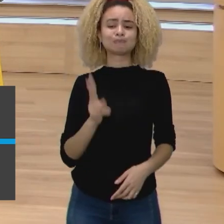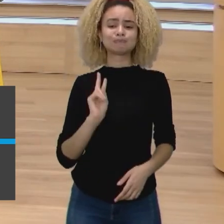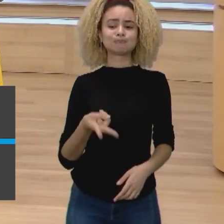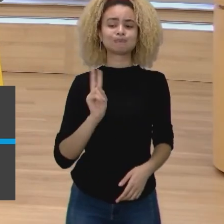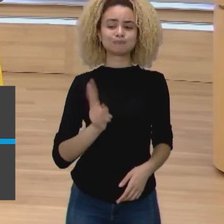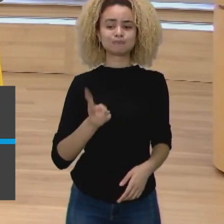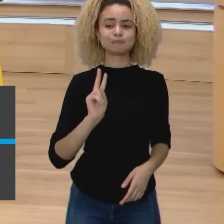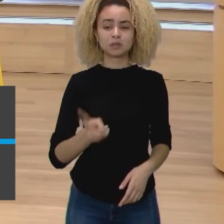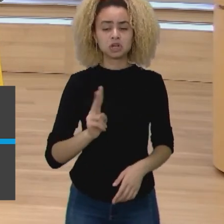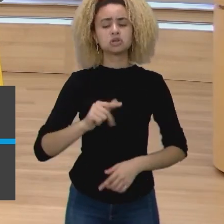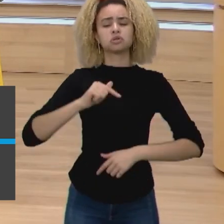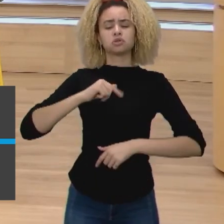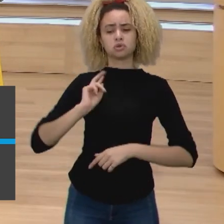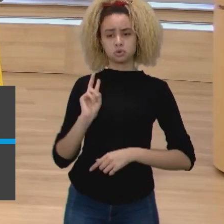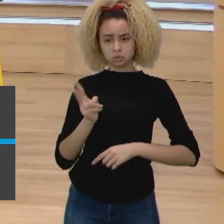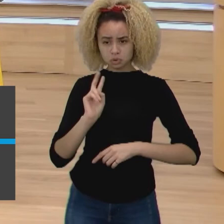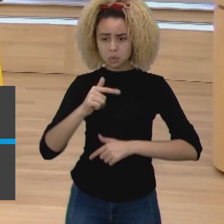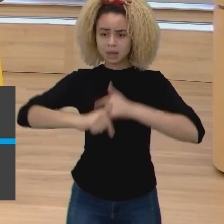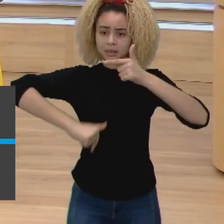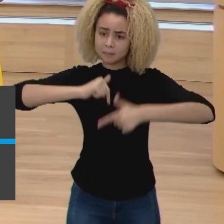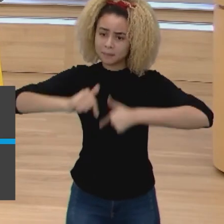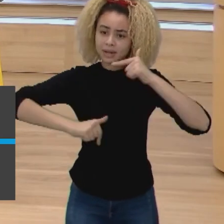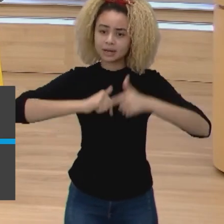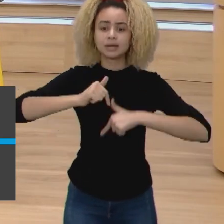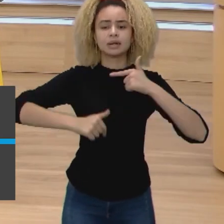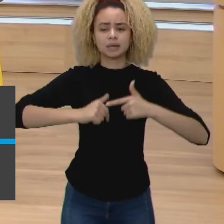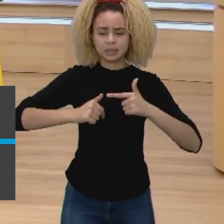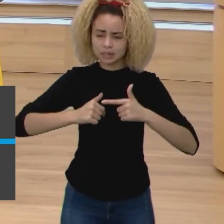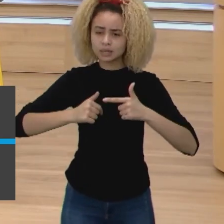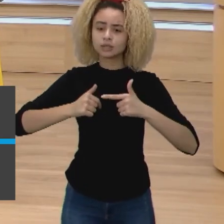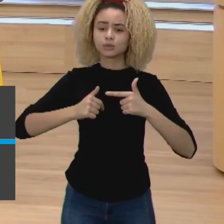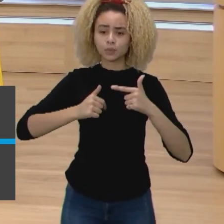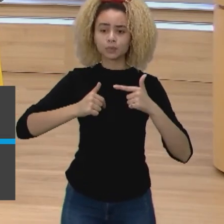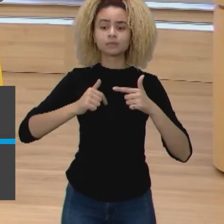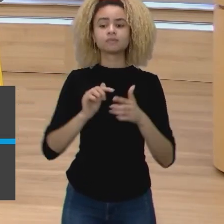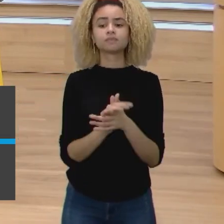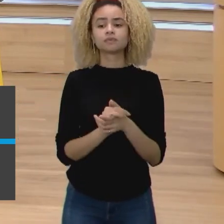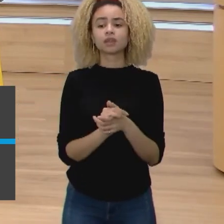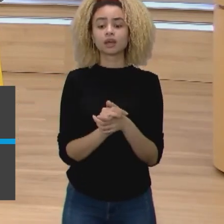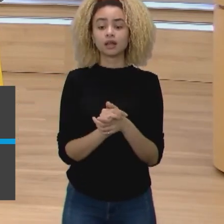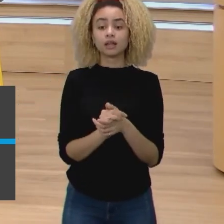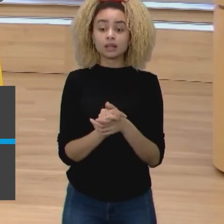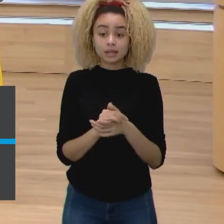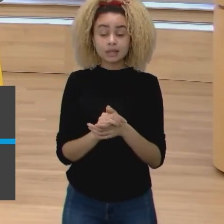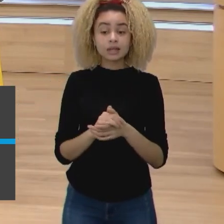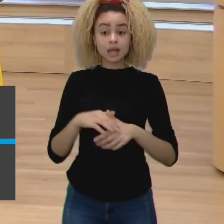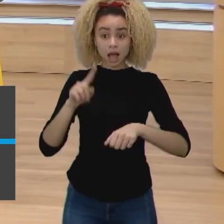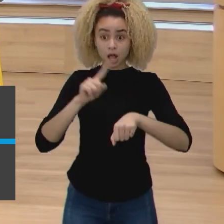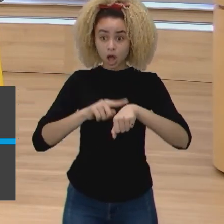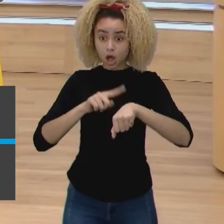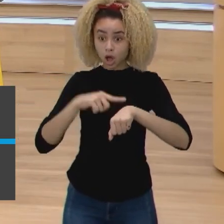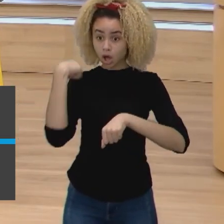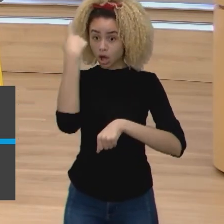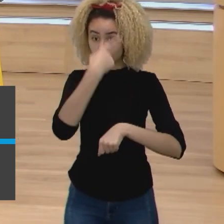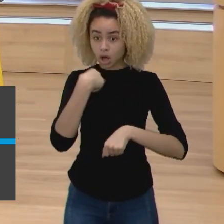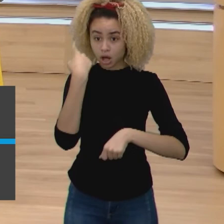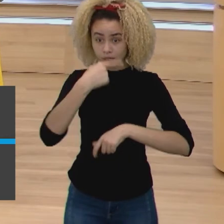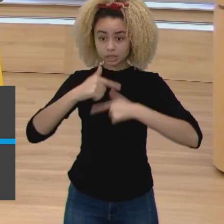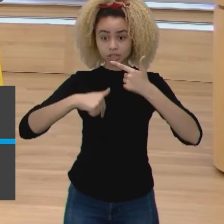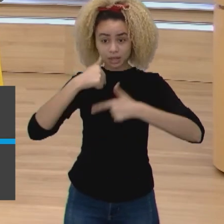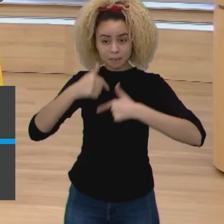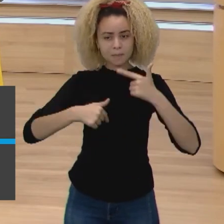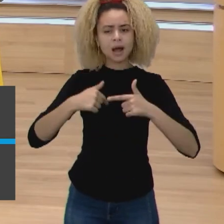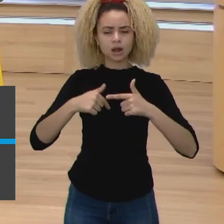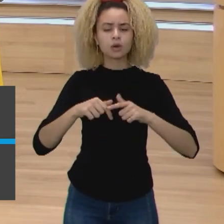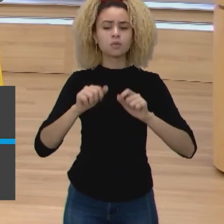um trabalhador bastante explorado, né? E as horas de trabalho, elas podem diminuir também.